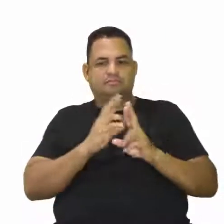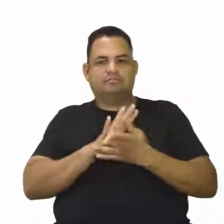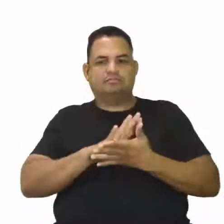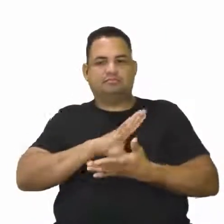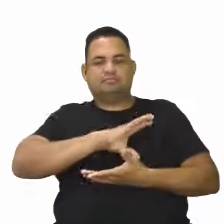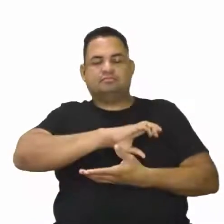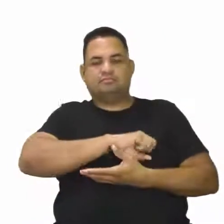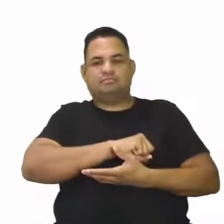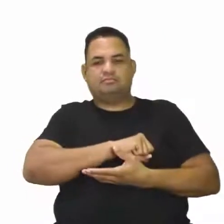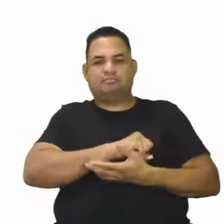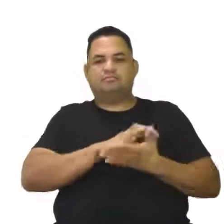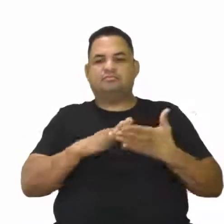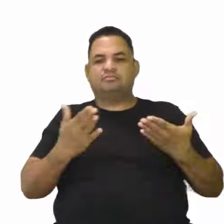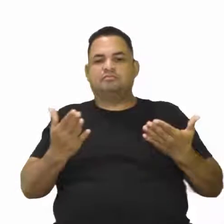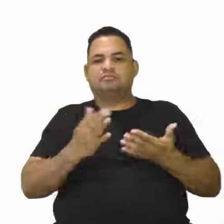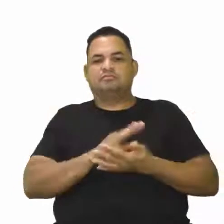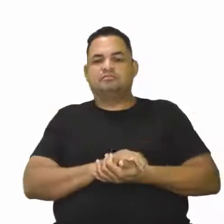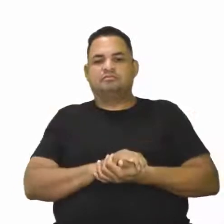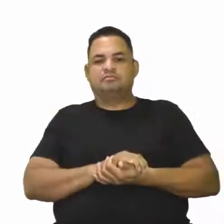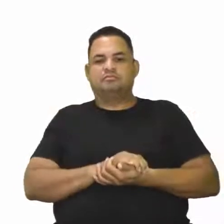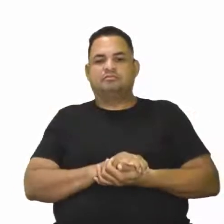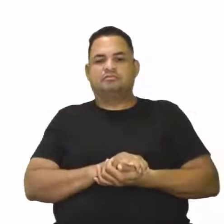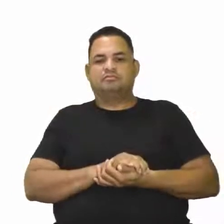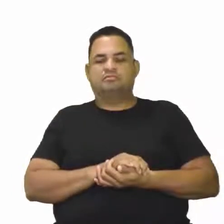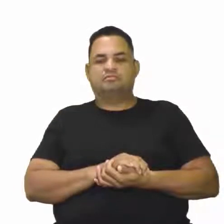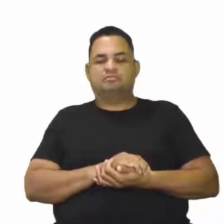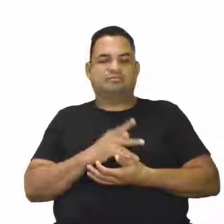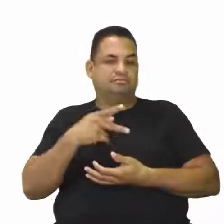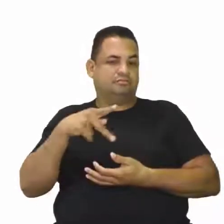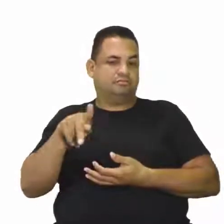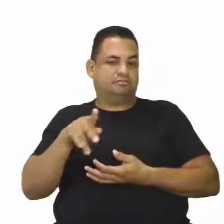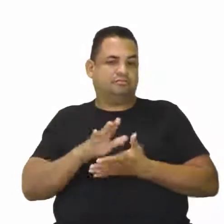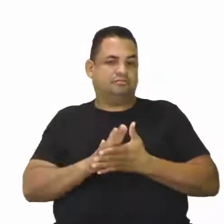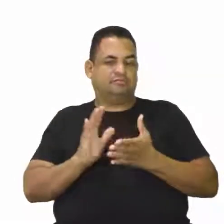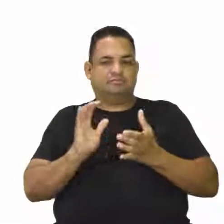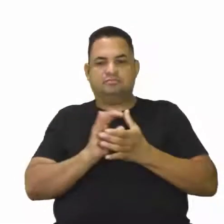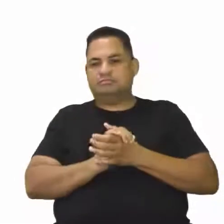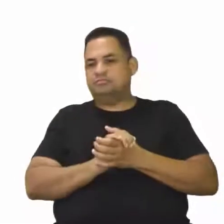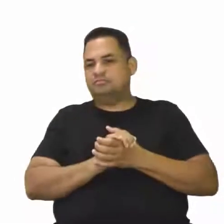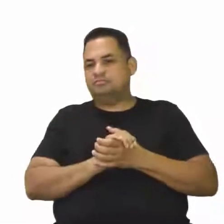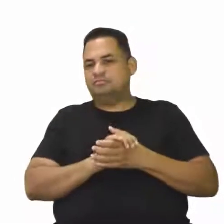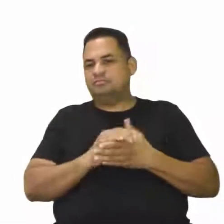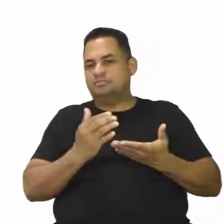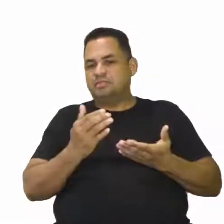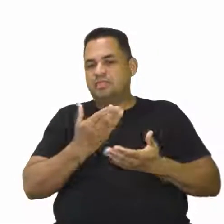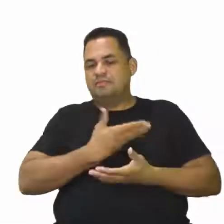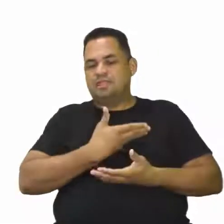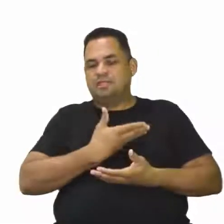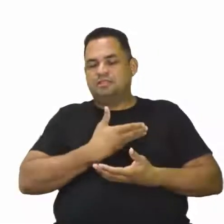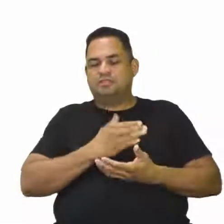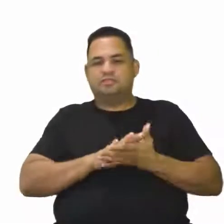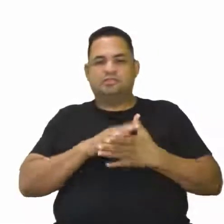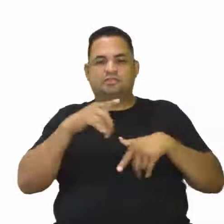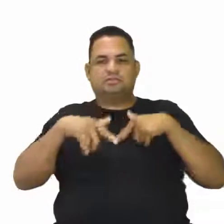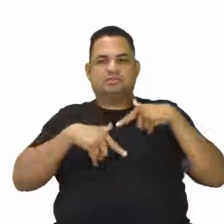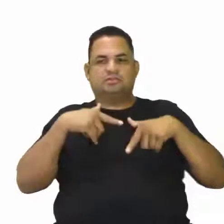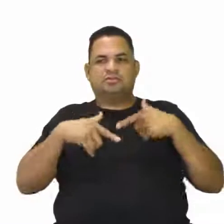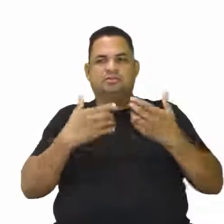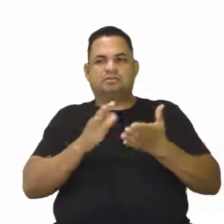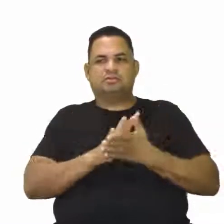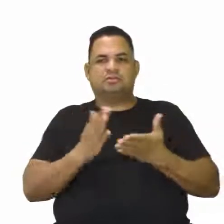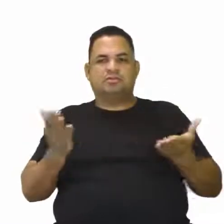a Avalianeda, que é a sua companheira de trabalho. E